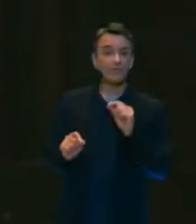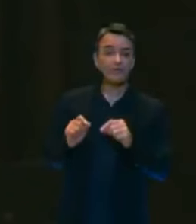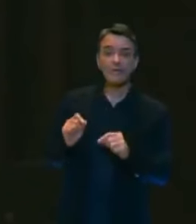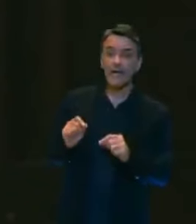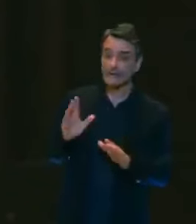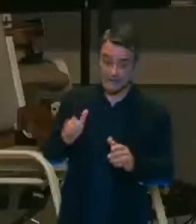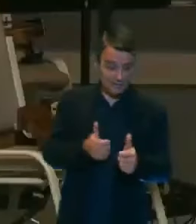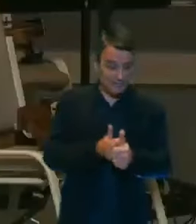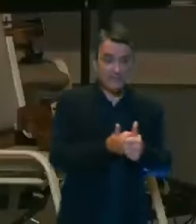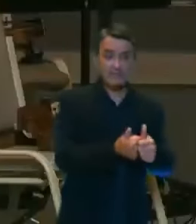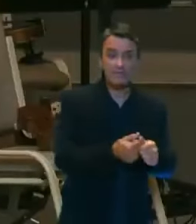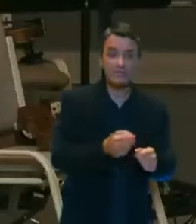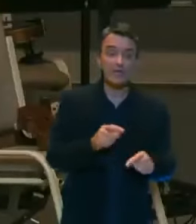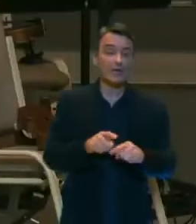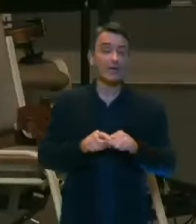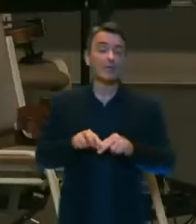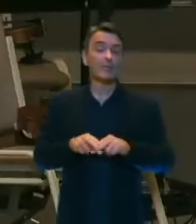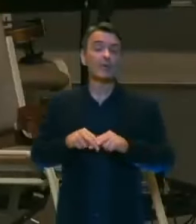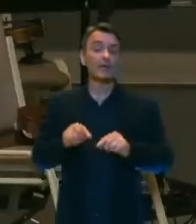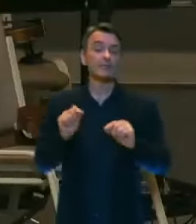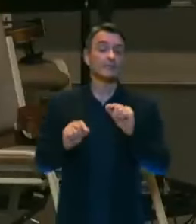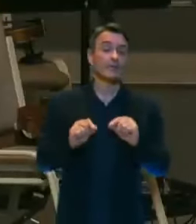meu nome. Aleluia!